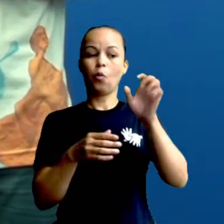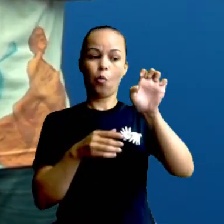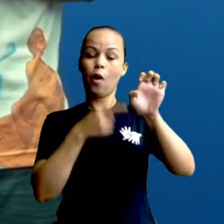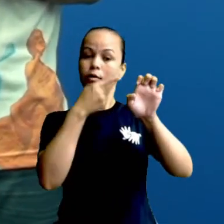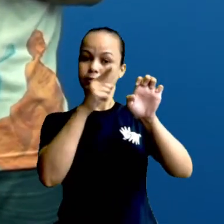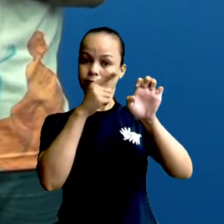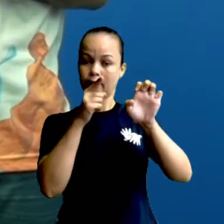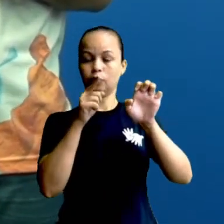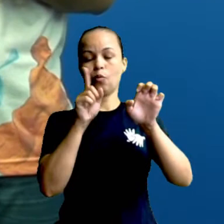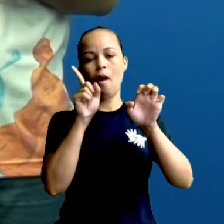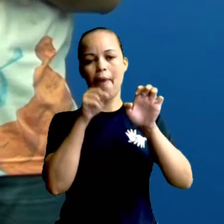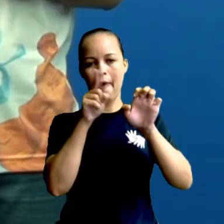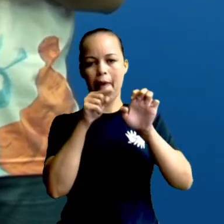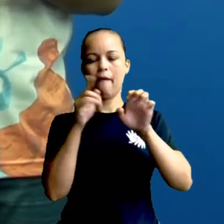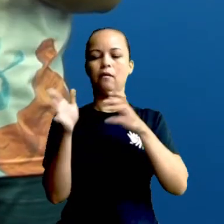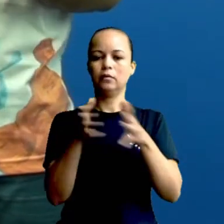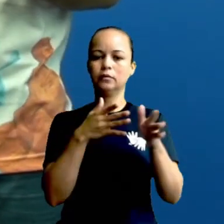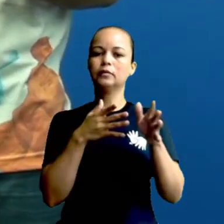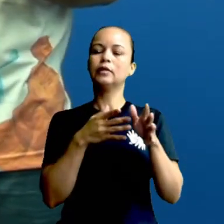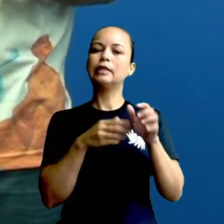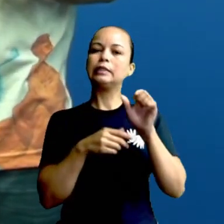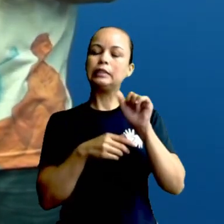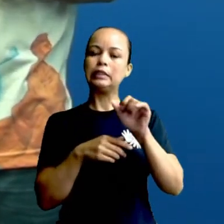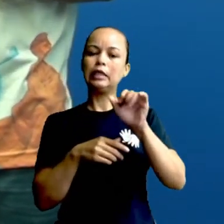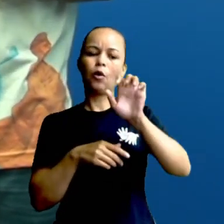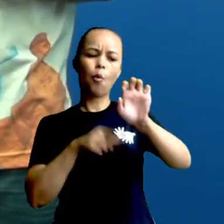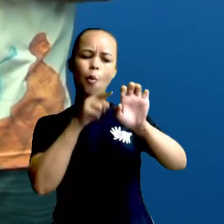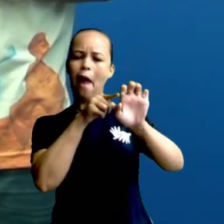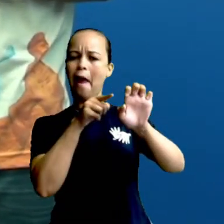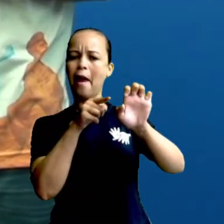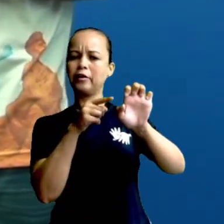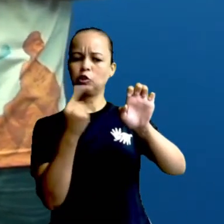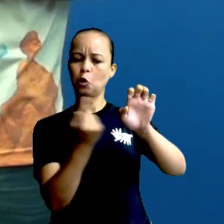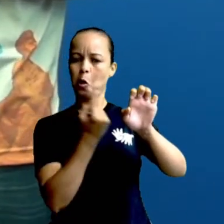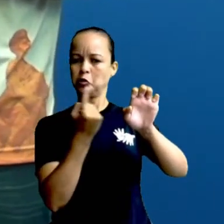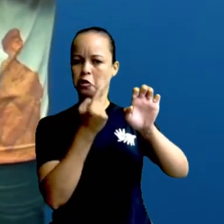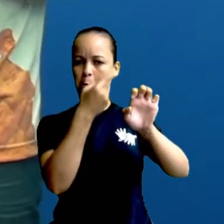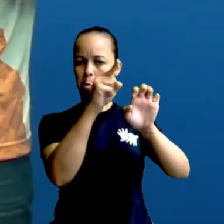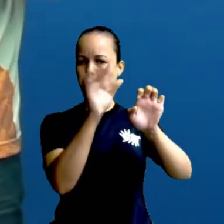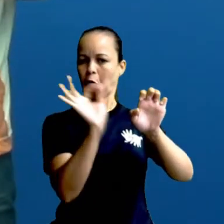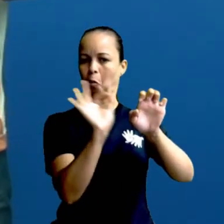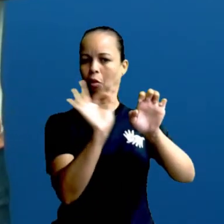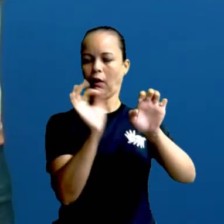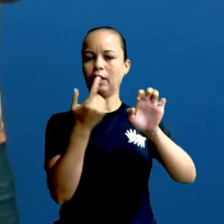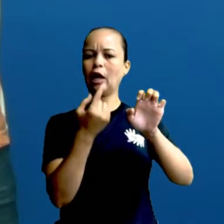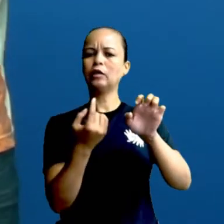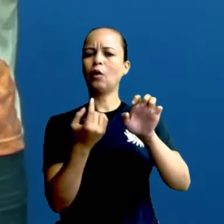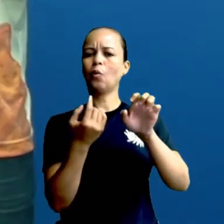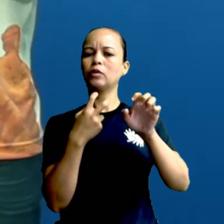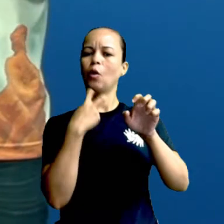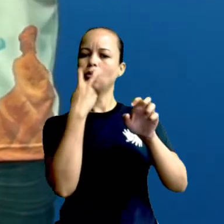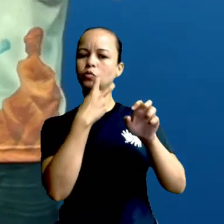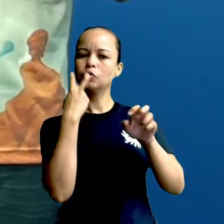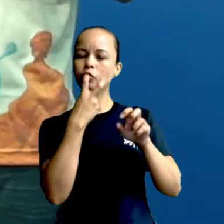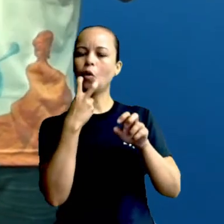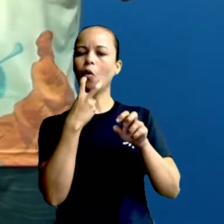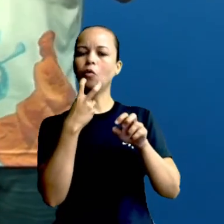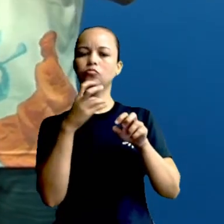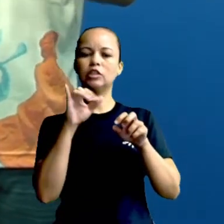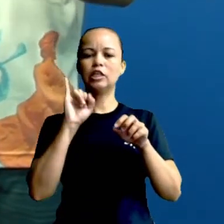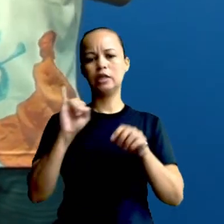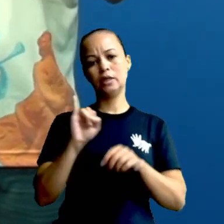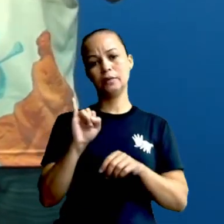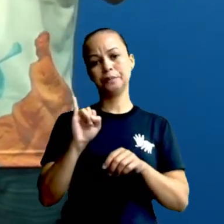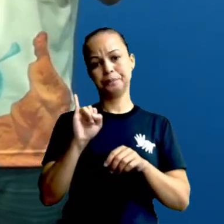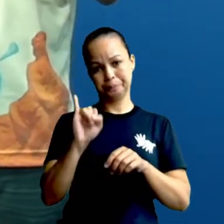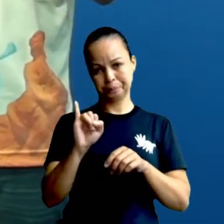acento nós percebemos claramente que ela vai ter um som de ir isso nós conseguimos ouvir tá através da linguagem